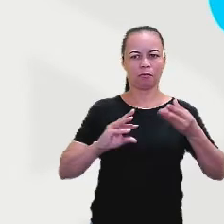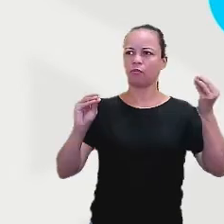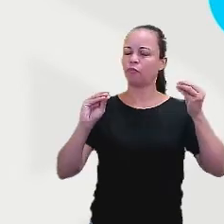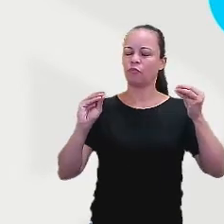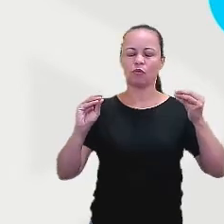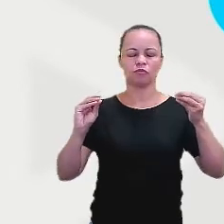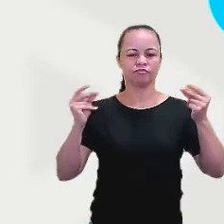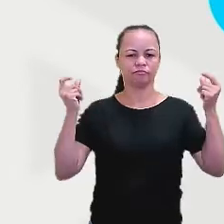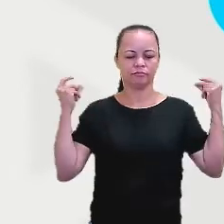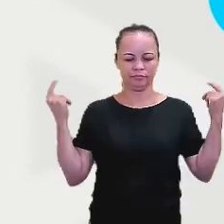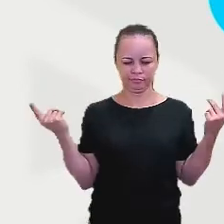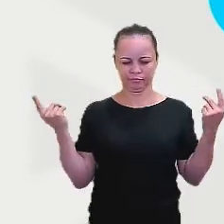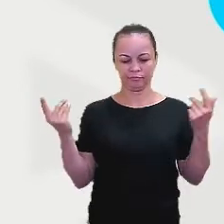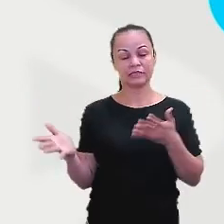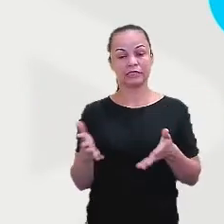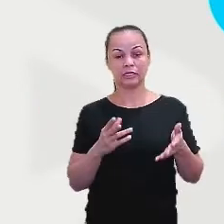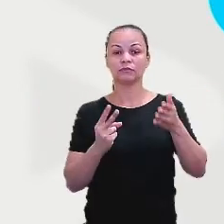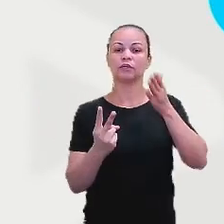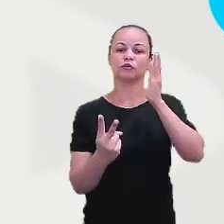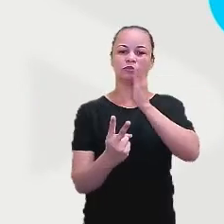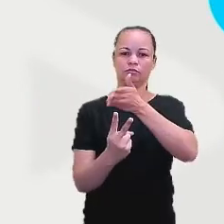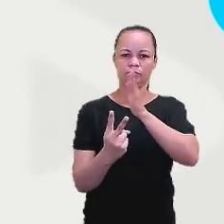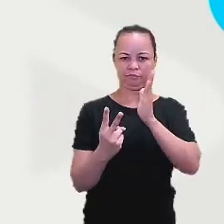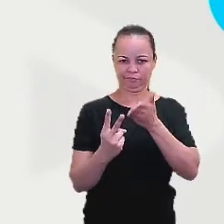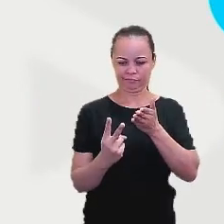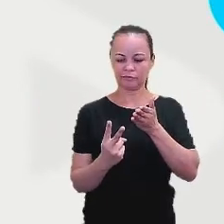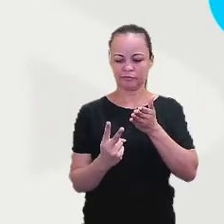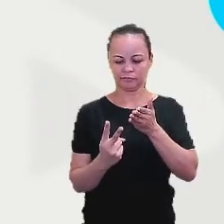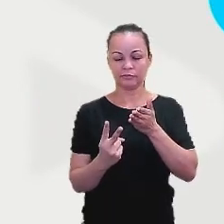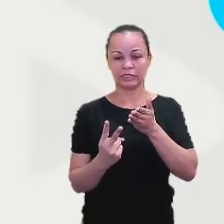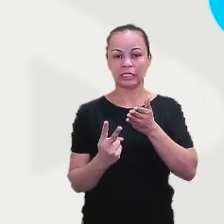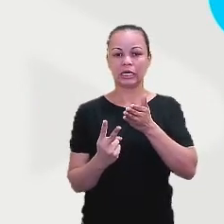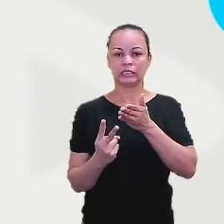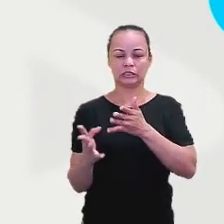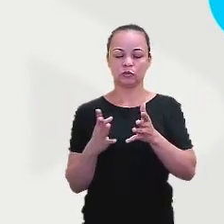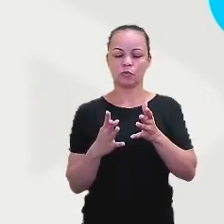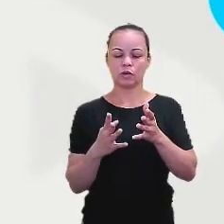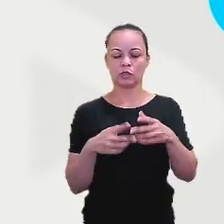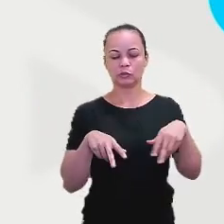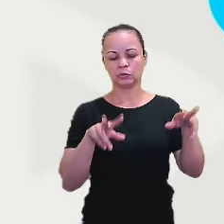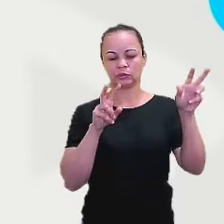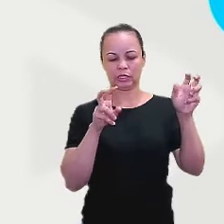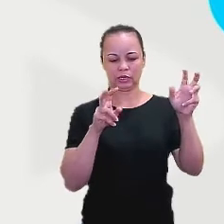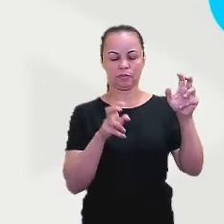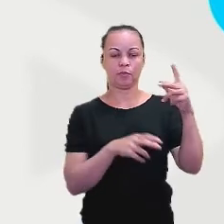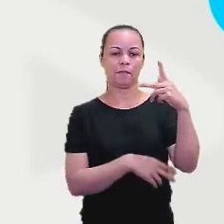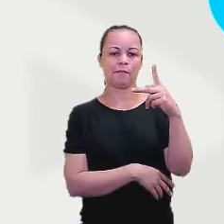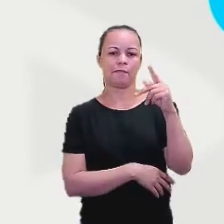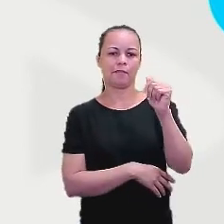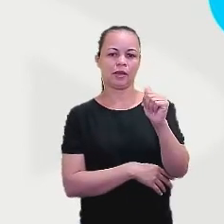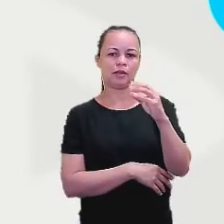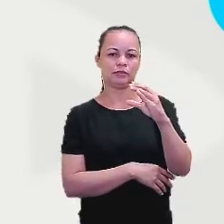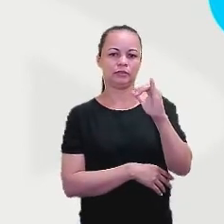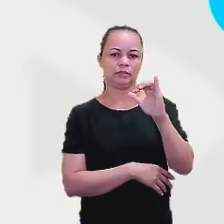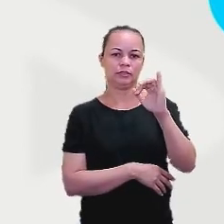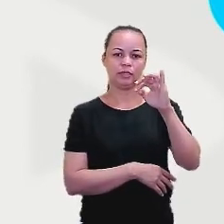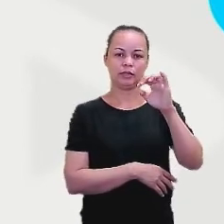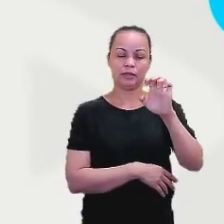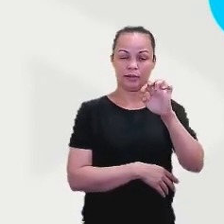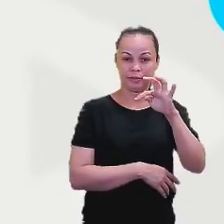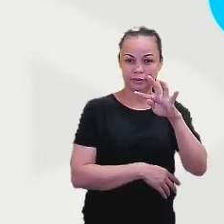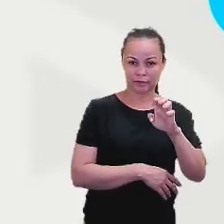Uma ambiguidade. Quando um termo, no caso aqui, paciente, esse